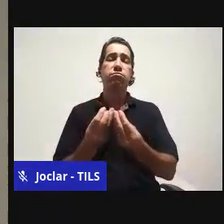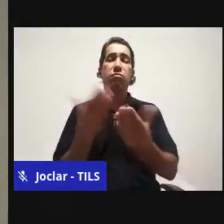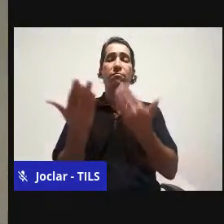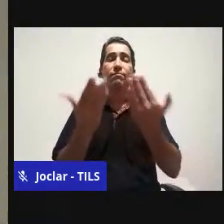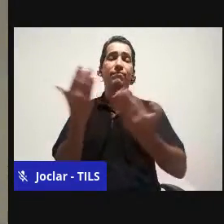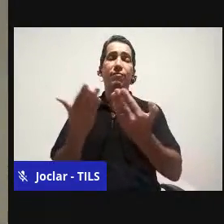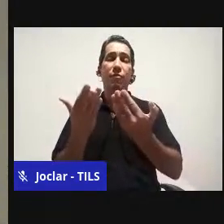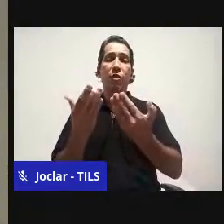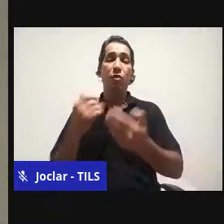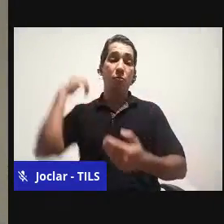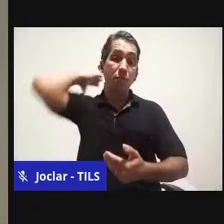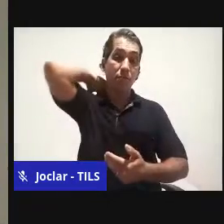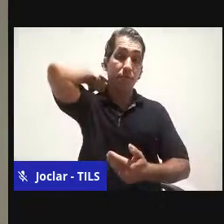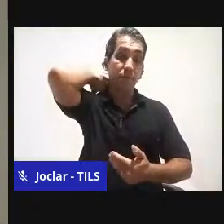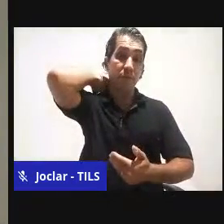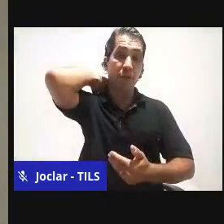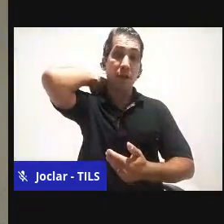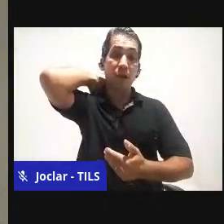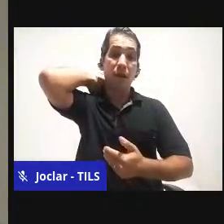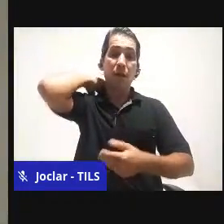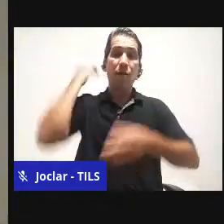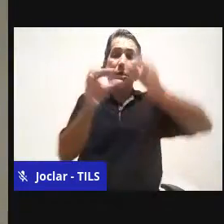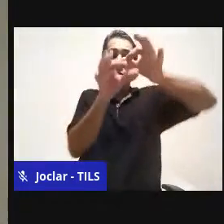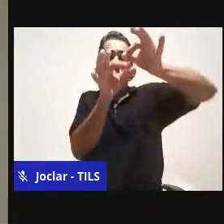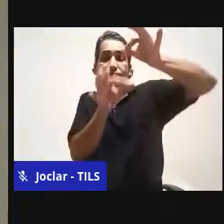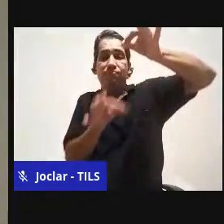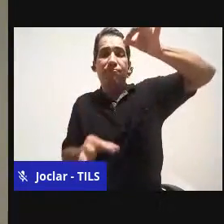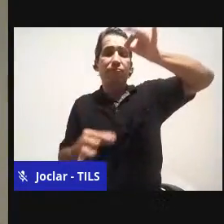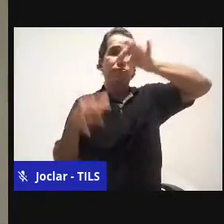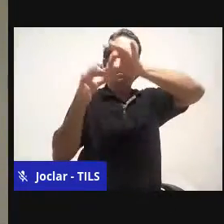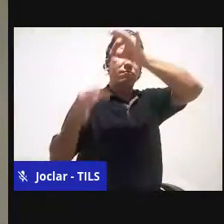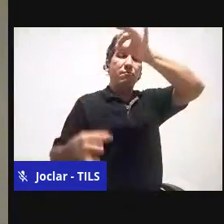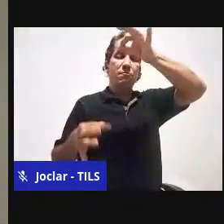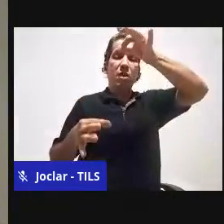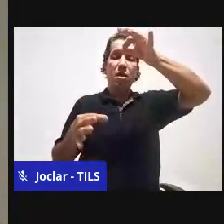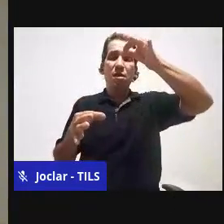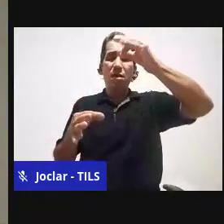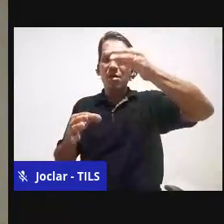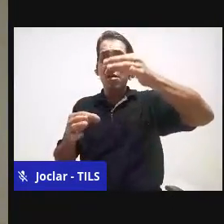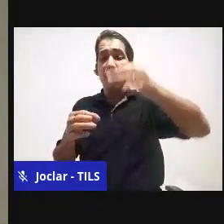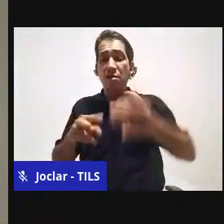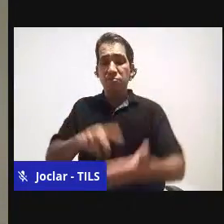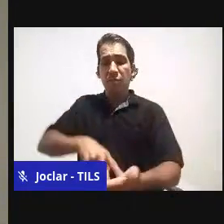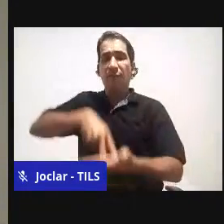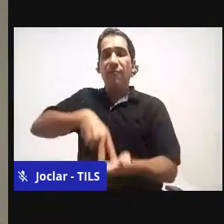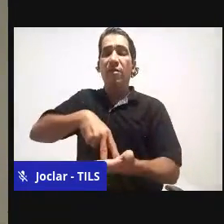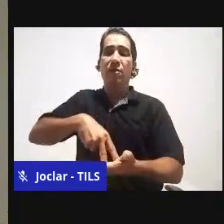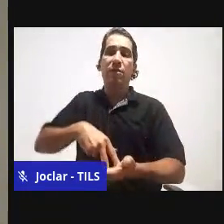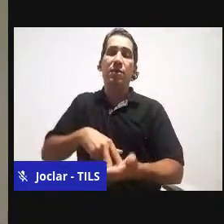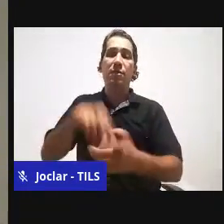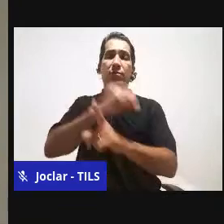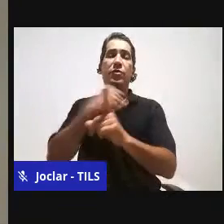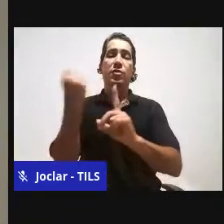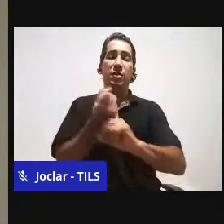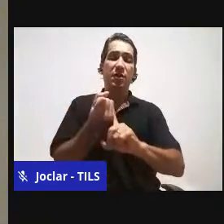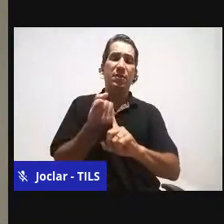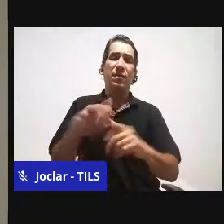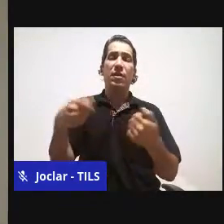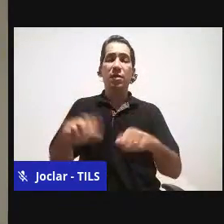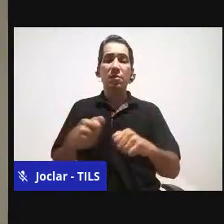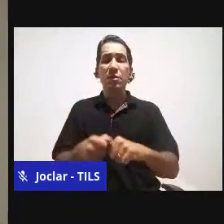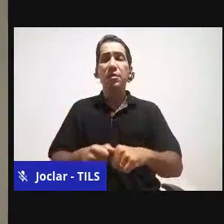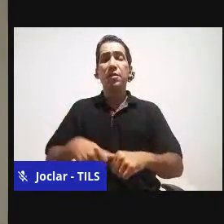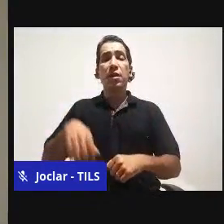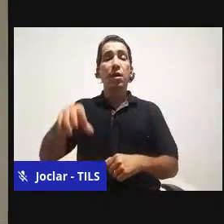nada vai adiantar nós termos, de um lado, tecnologias digitais, de outro lado, competências digitais, as